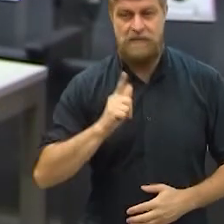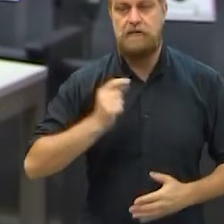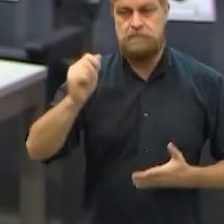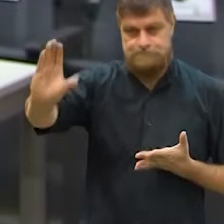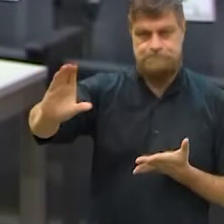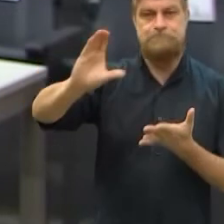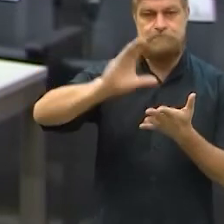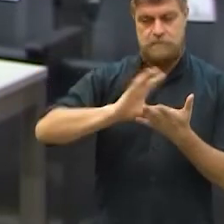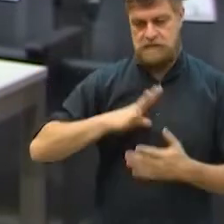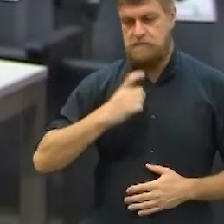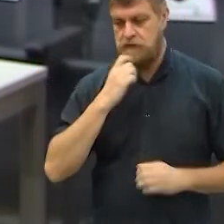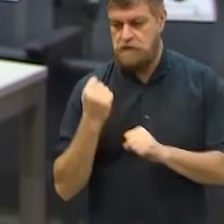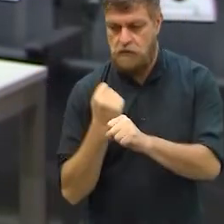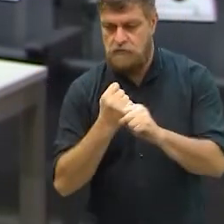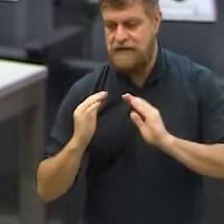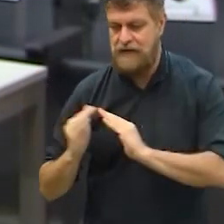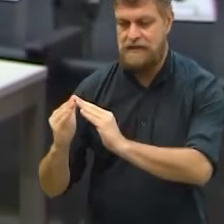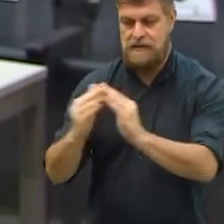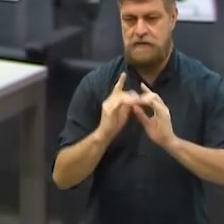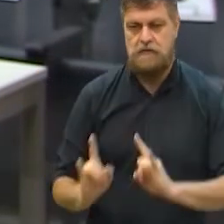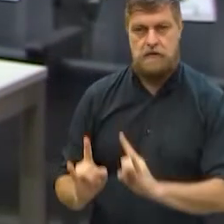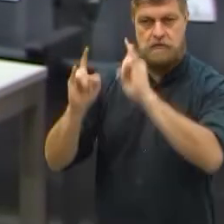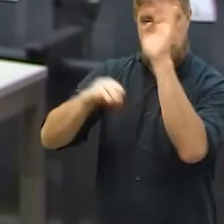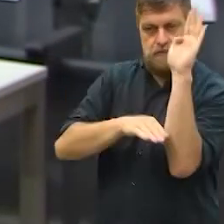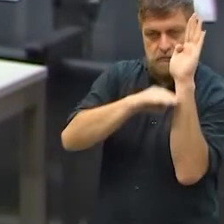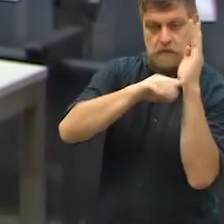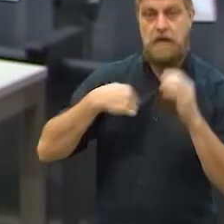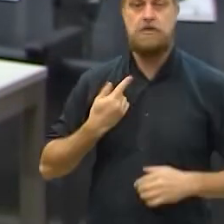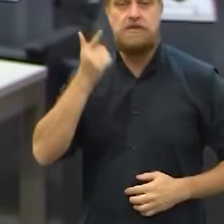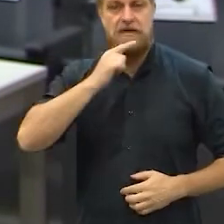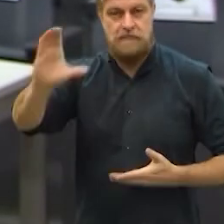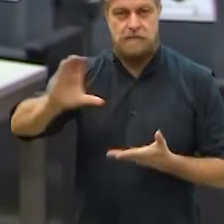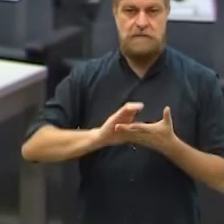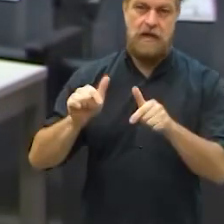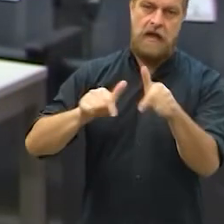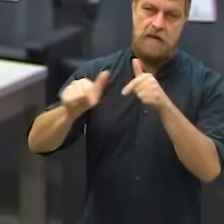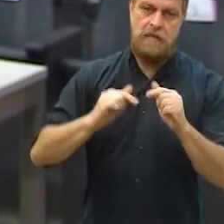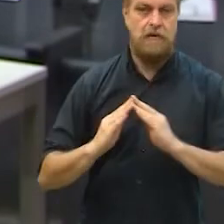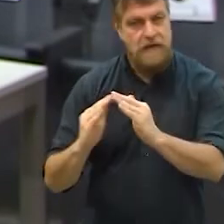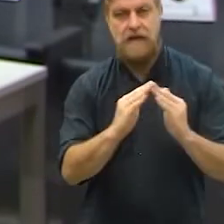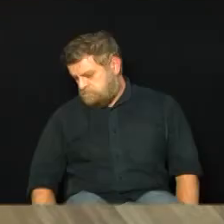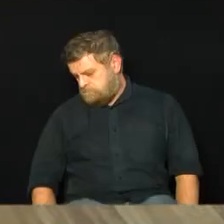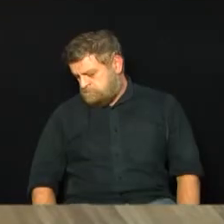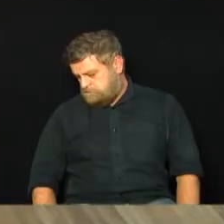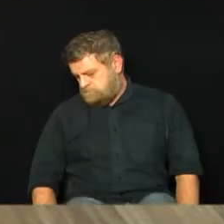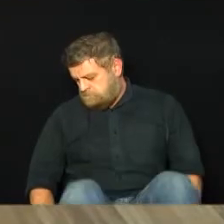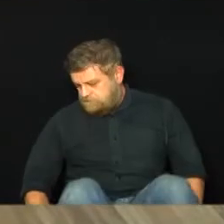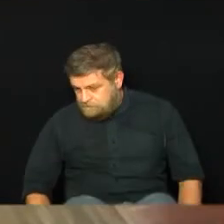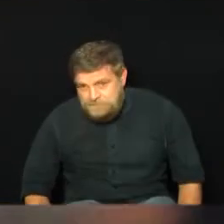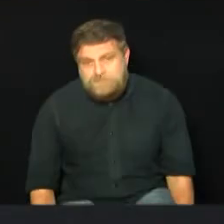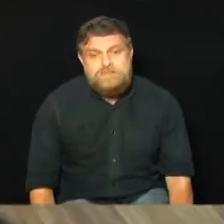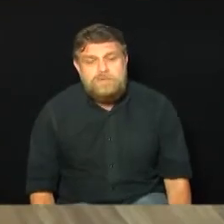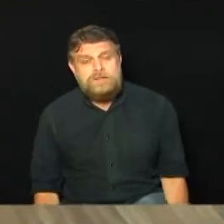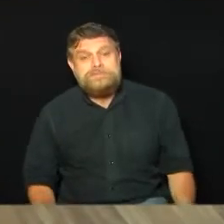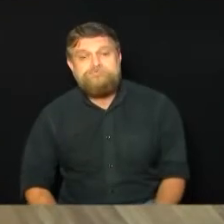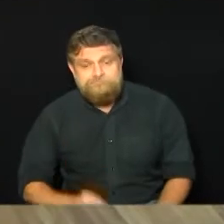muitos investimentos para Campinas, mais moradias, e é isso que nós queremos, investimento, emprego e moradia para Campinas.